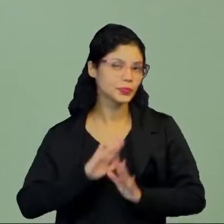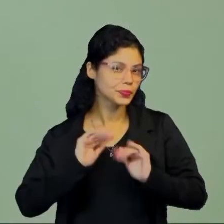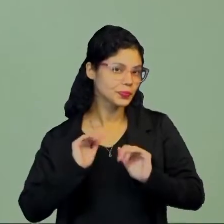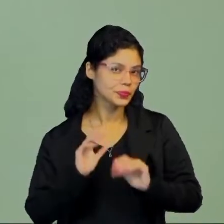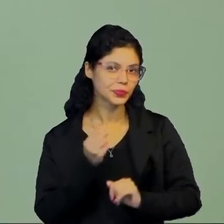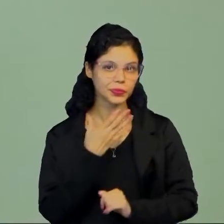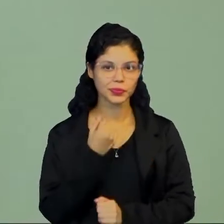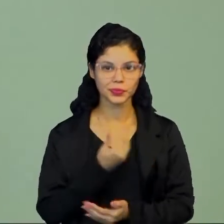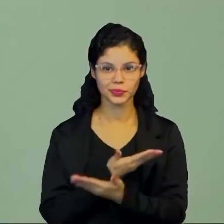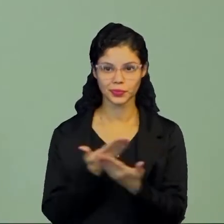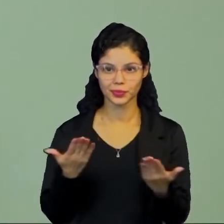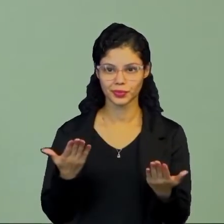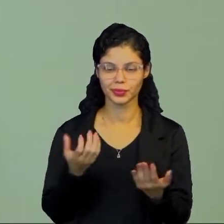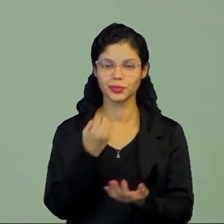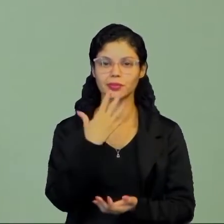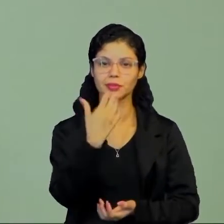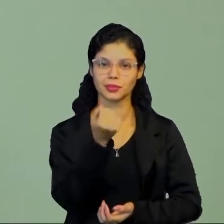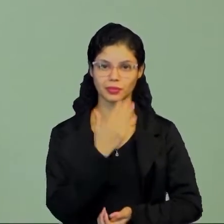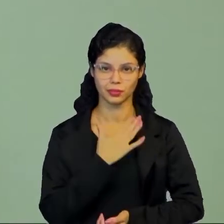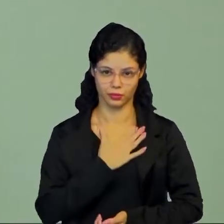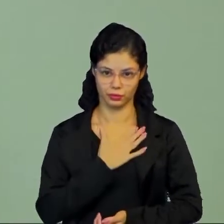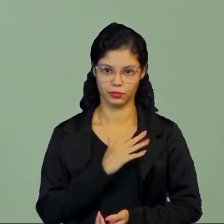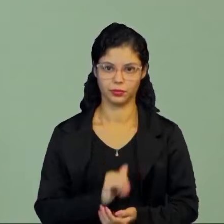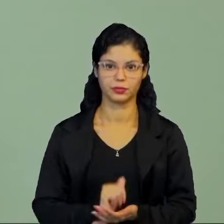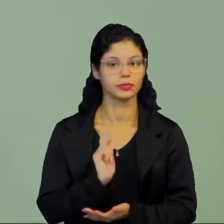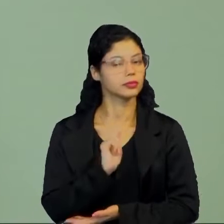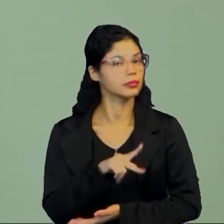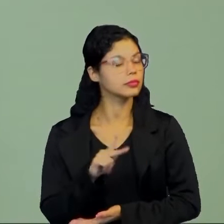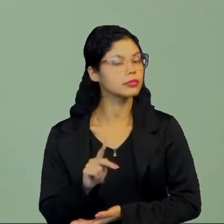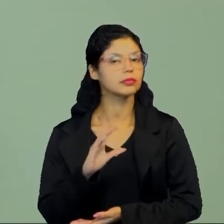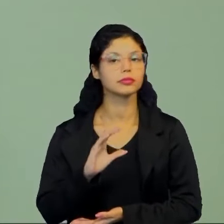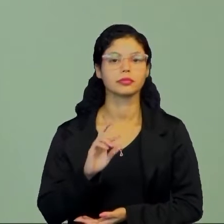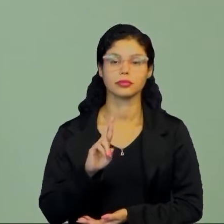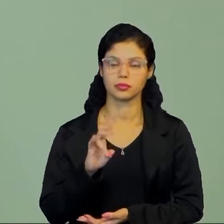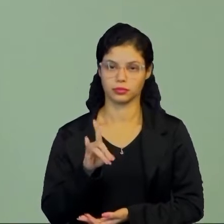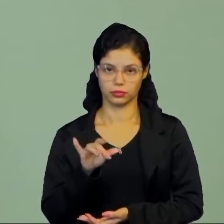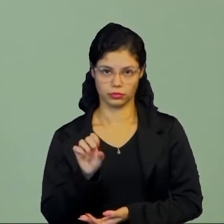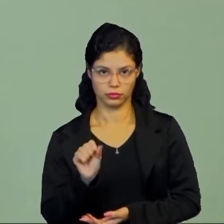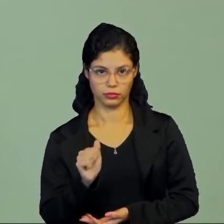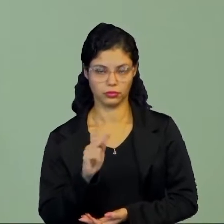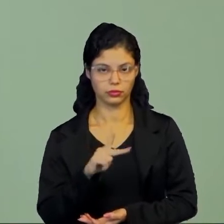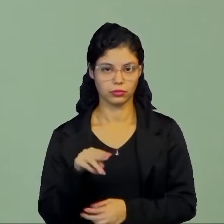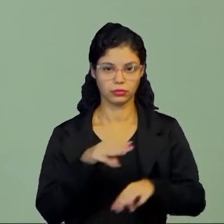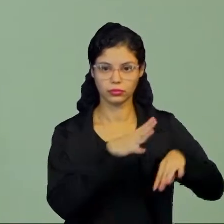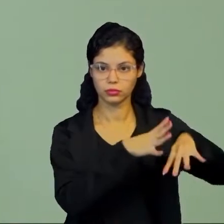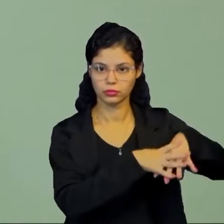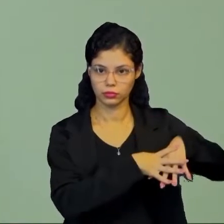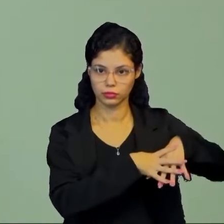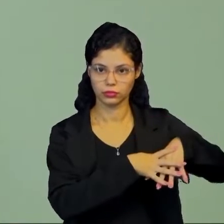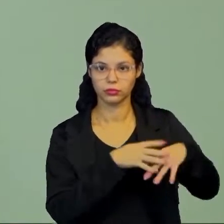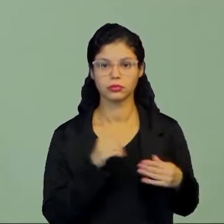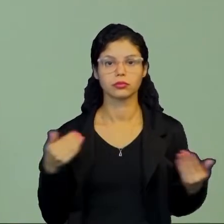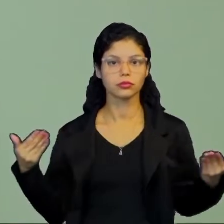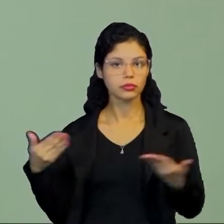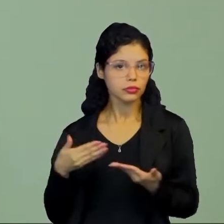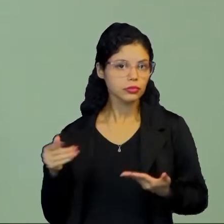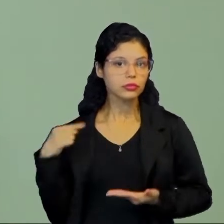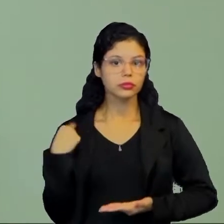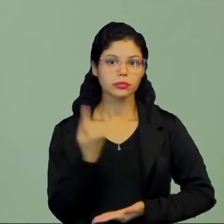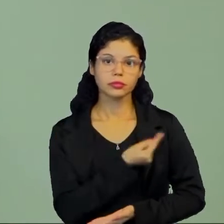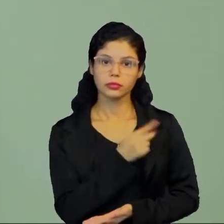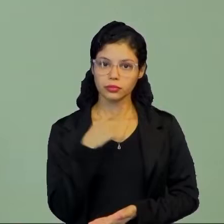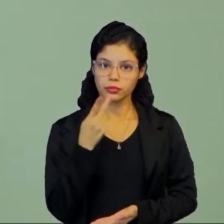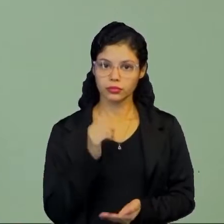Olá, tudo bem com vocês? Tudo bem comigo? Eu sou o professor Carlos, professor de matemática, e hoje nós vamos